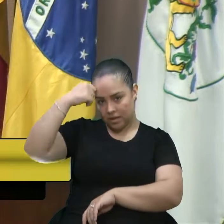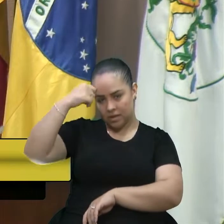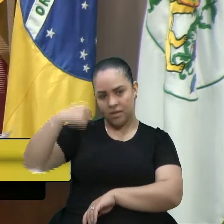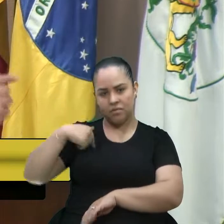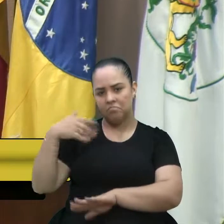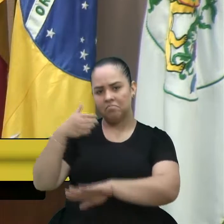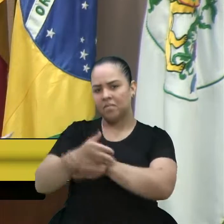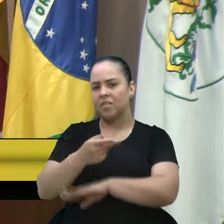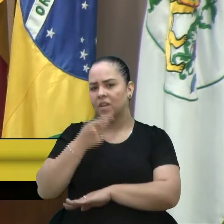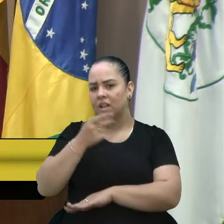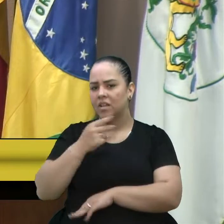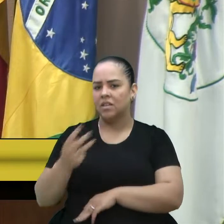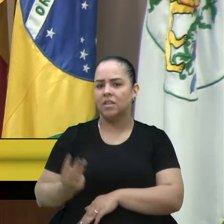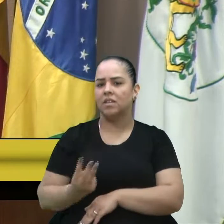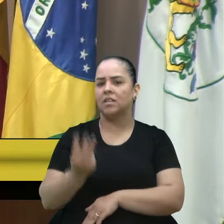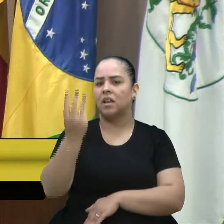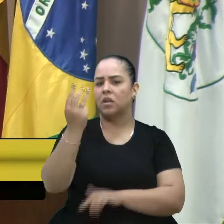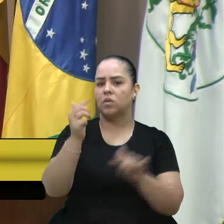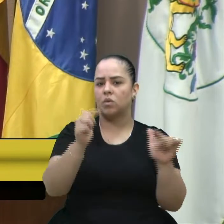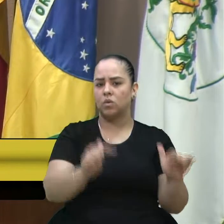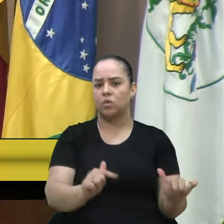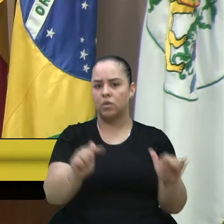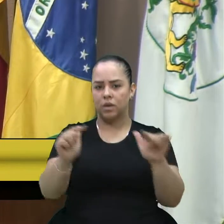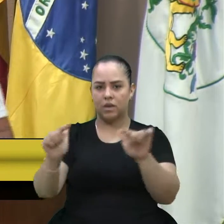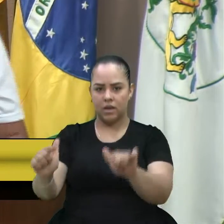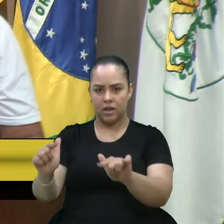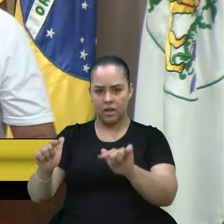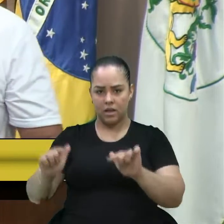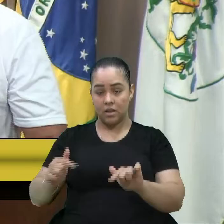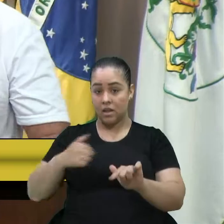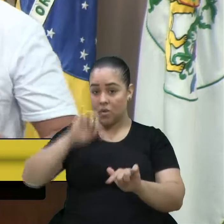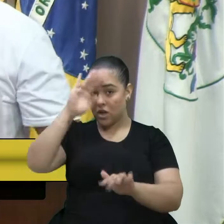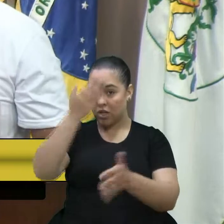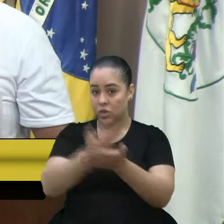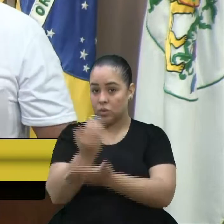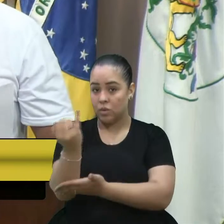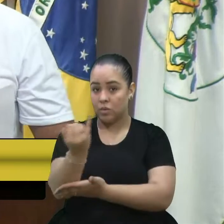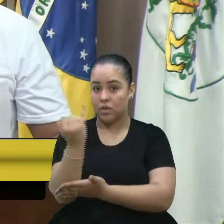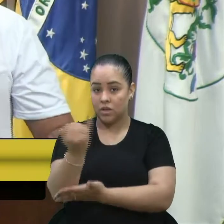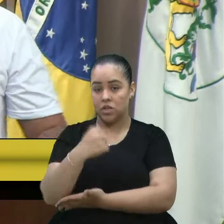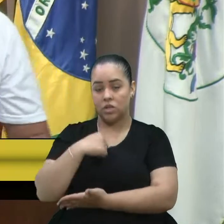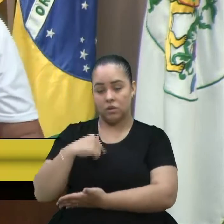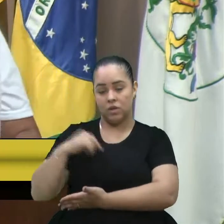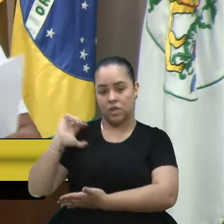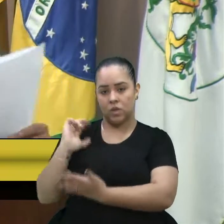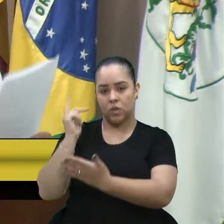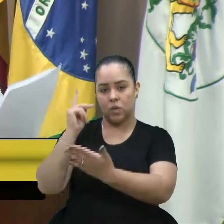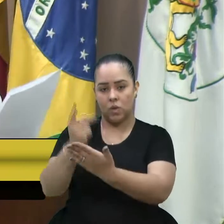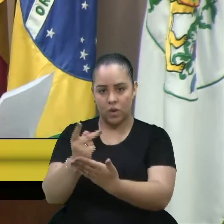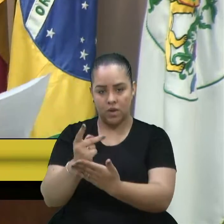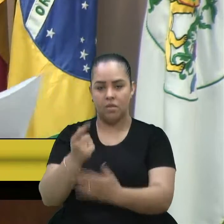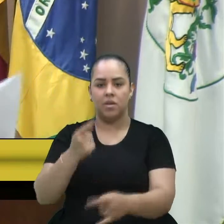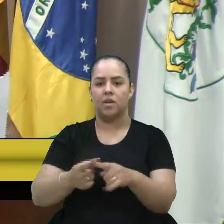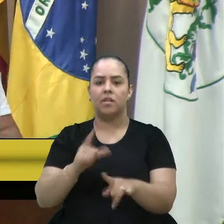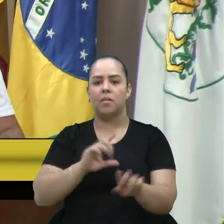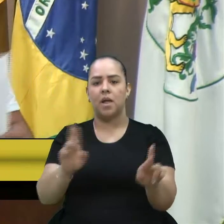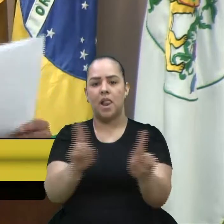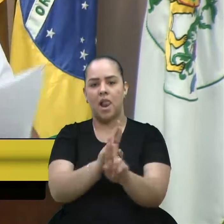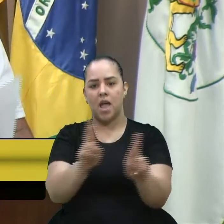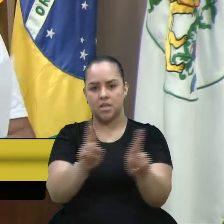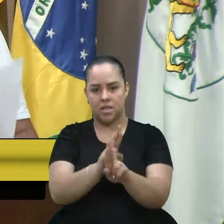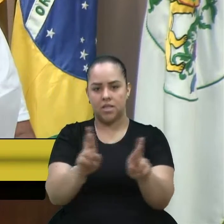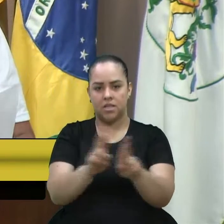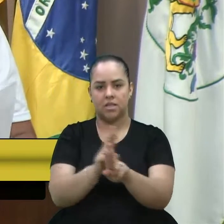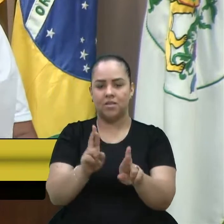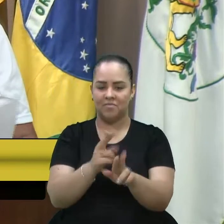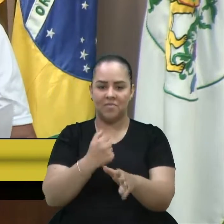falar de 3 territórios, já que acho que é tão importante. Eu que sou historiador, a história tem uma relação, um